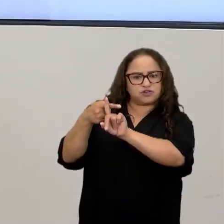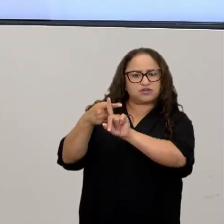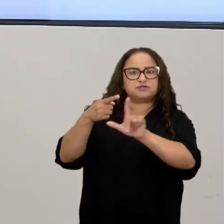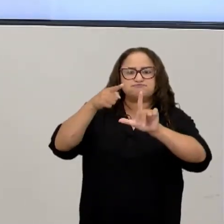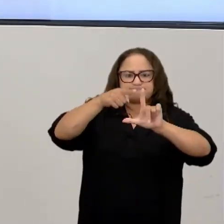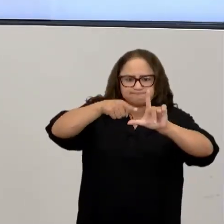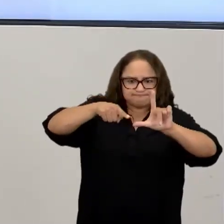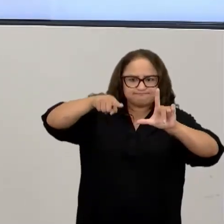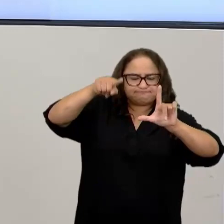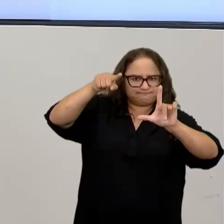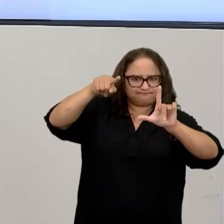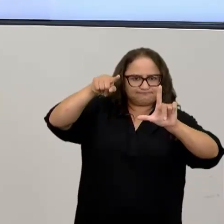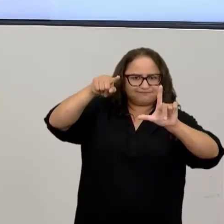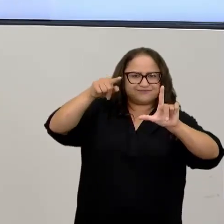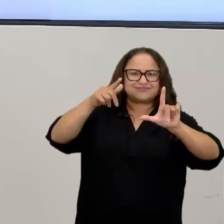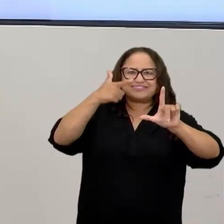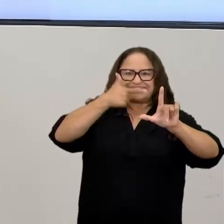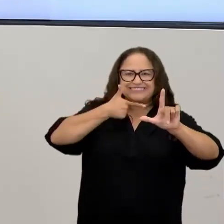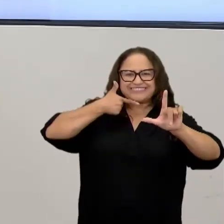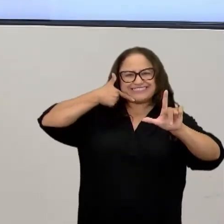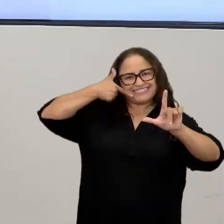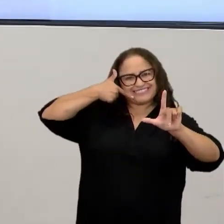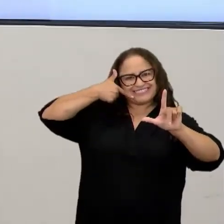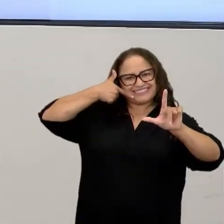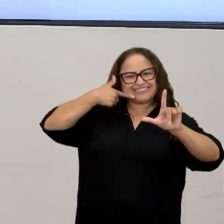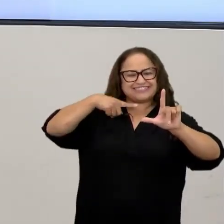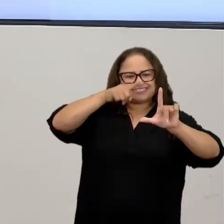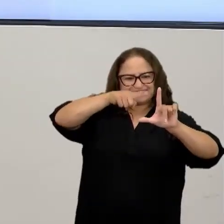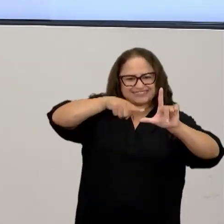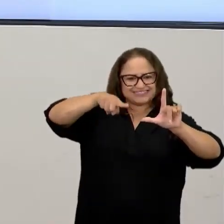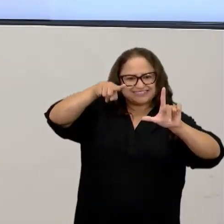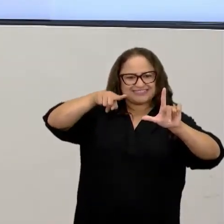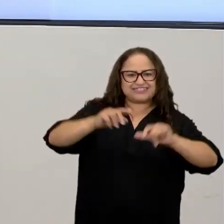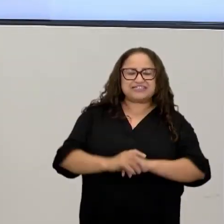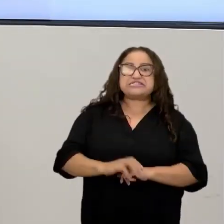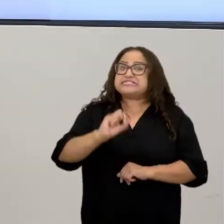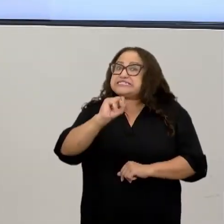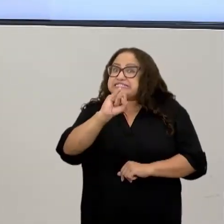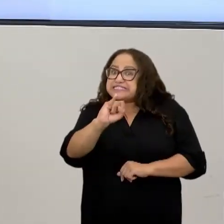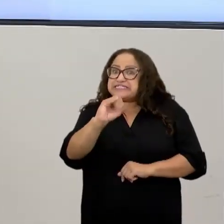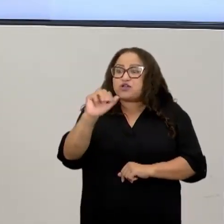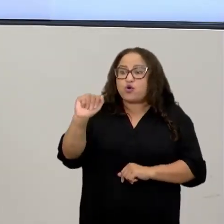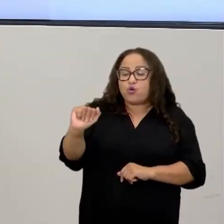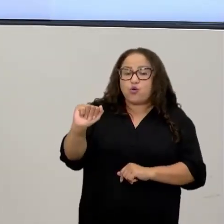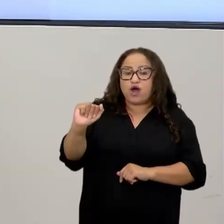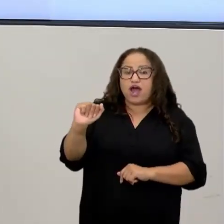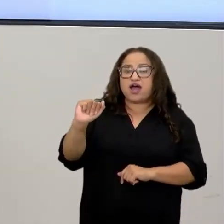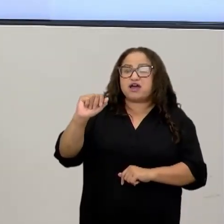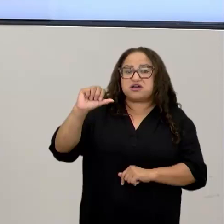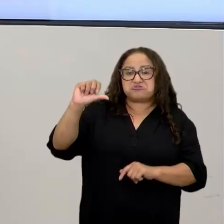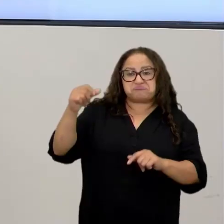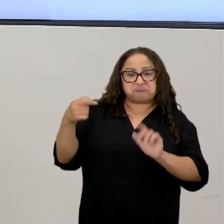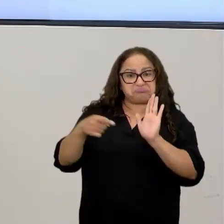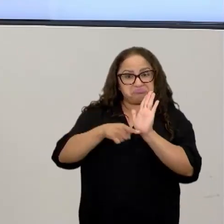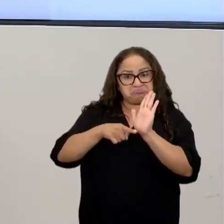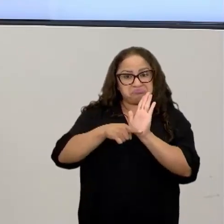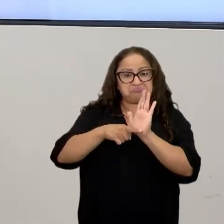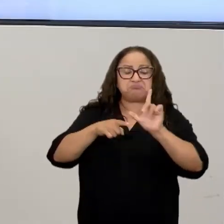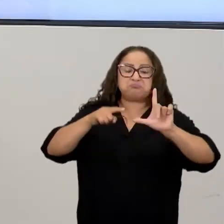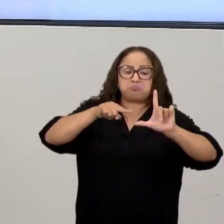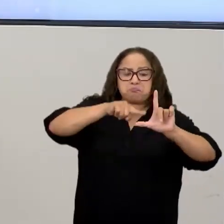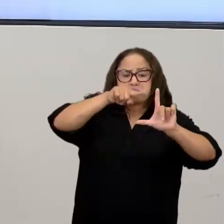parábola é virada para cima sorrindo né positivo good vibes né se vai negativo É triste é virada para baixo